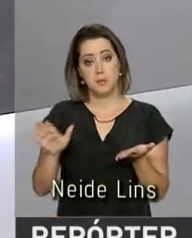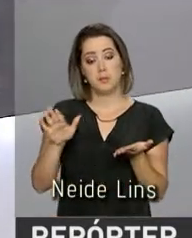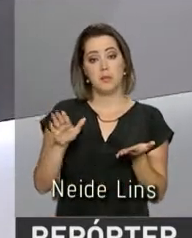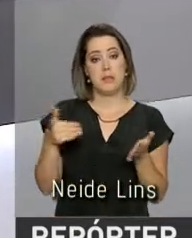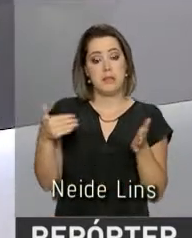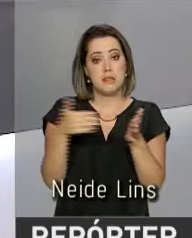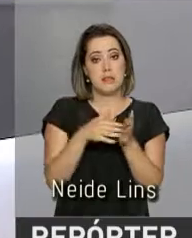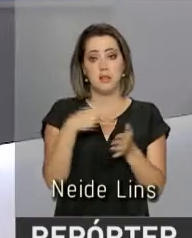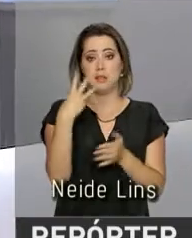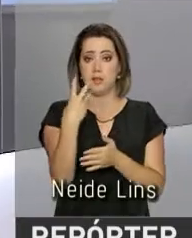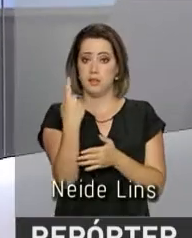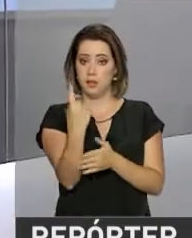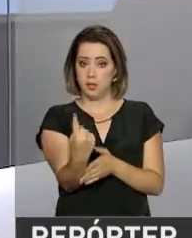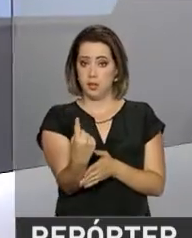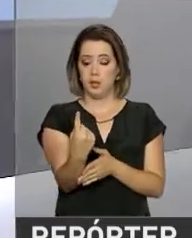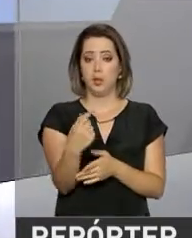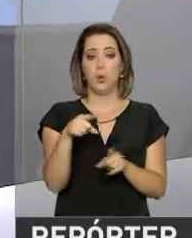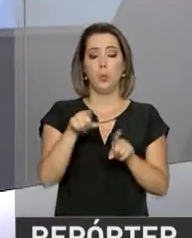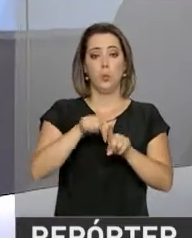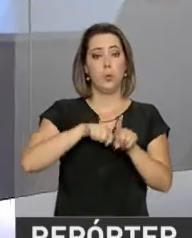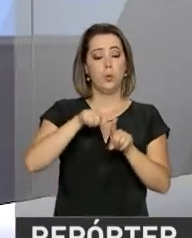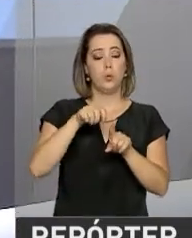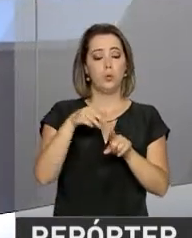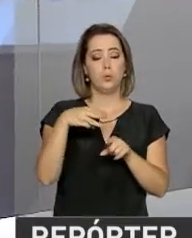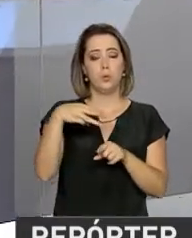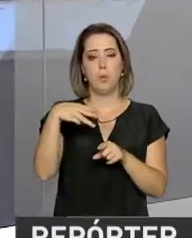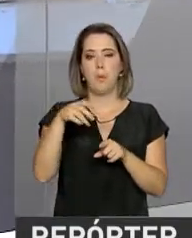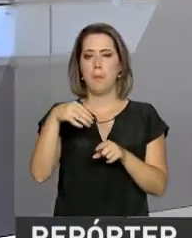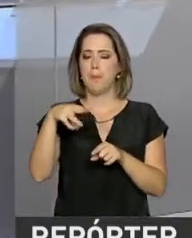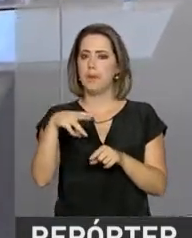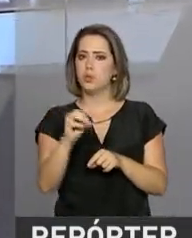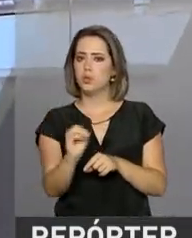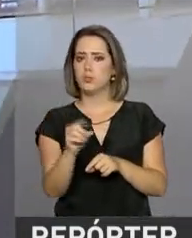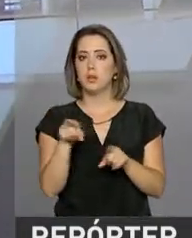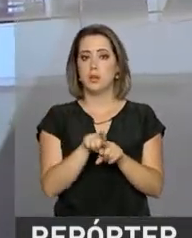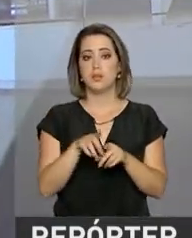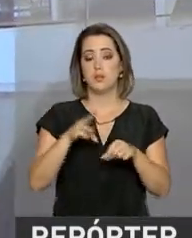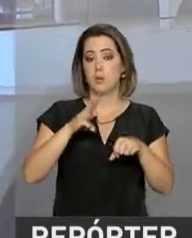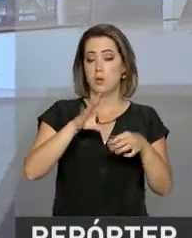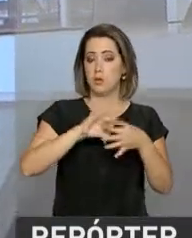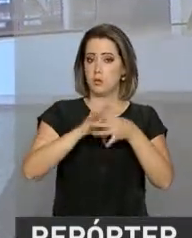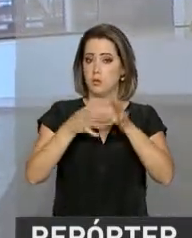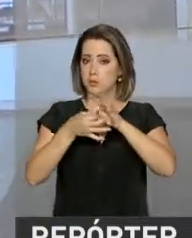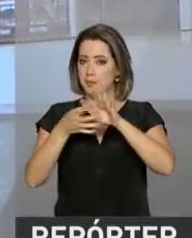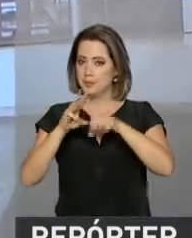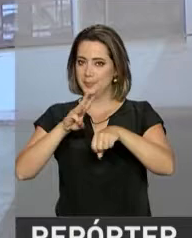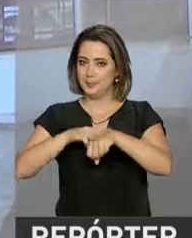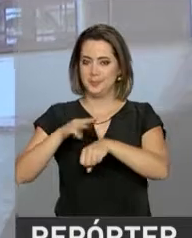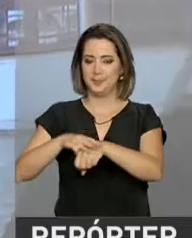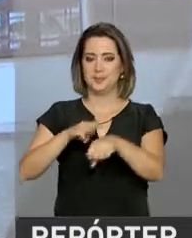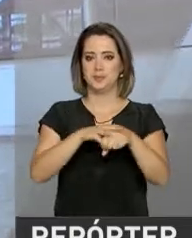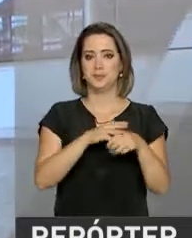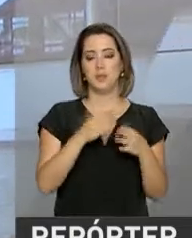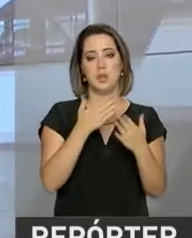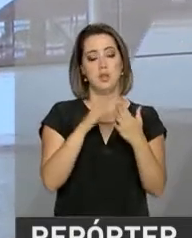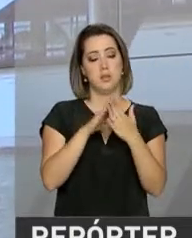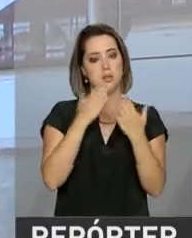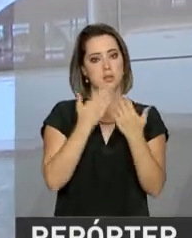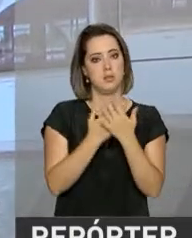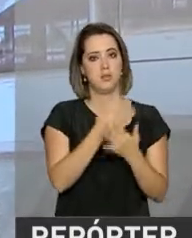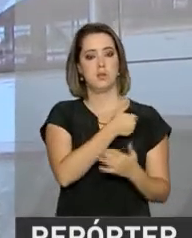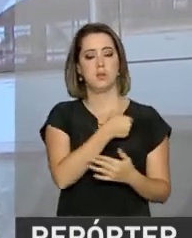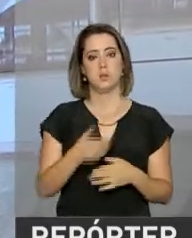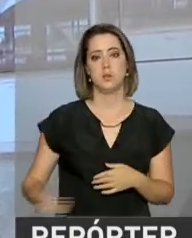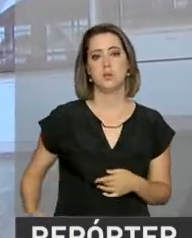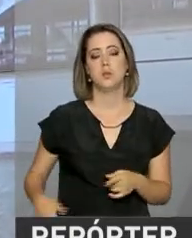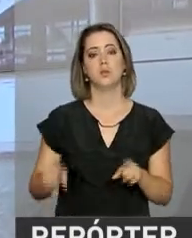o próximo dia 31 as inscrições para a Olimpíada Brasileira de Matemática das Escolas Públicas. A principal novidade deste ano